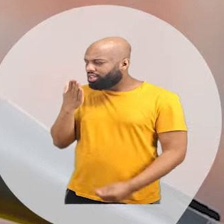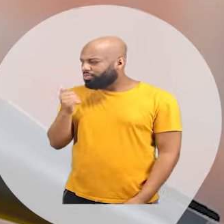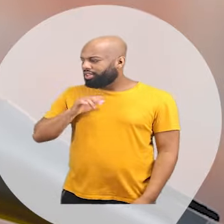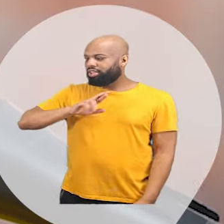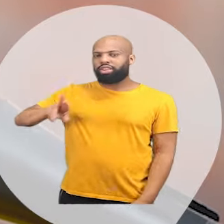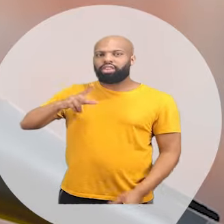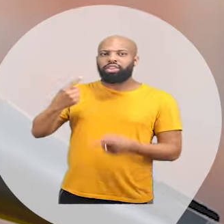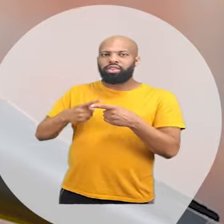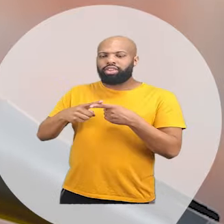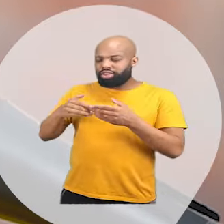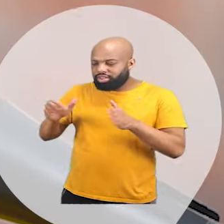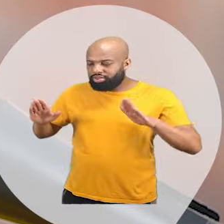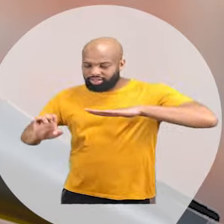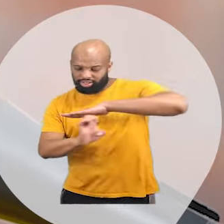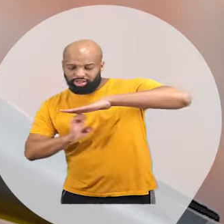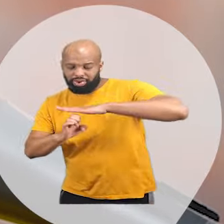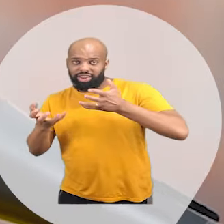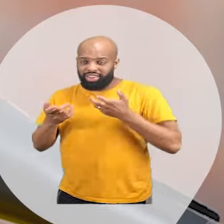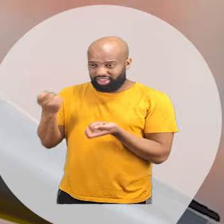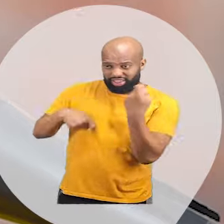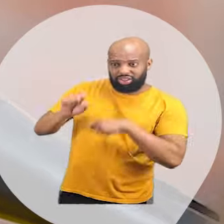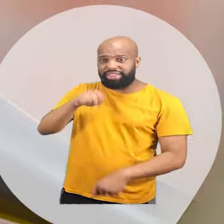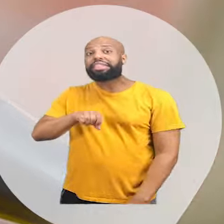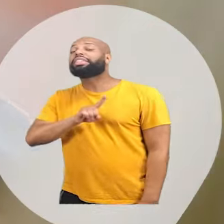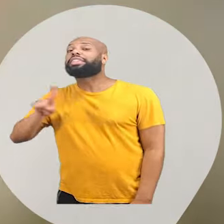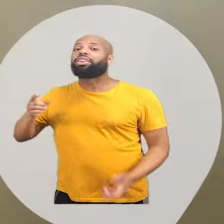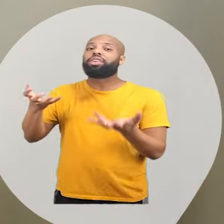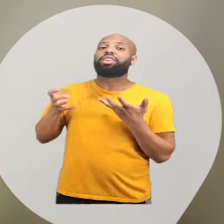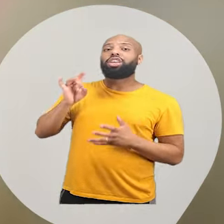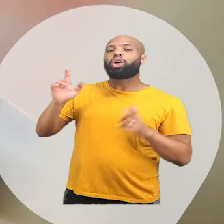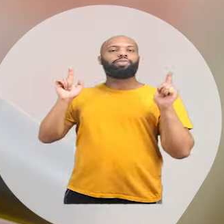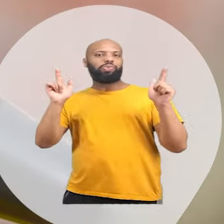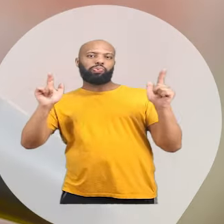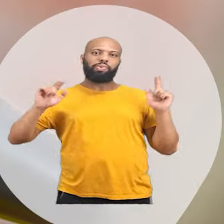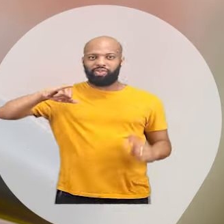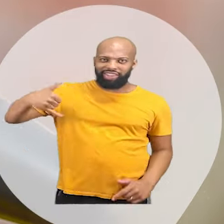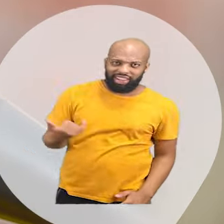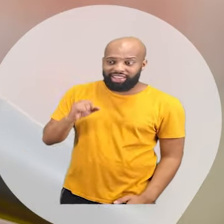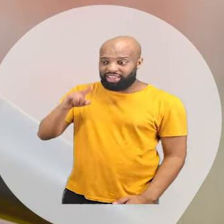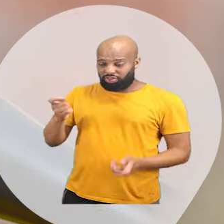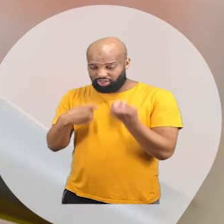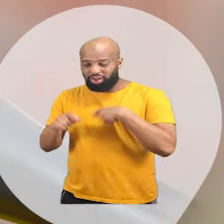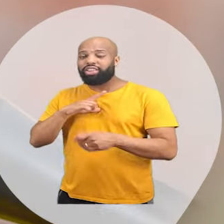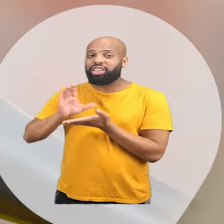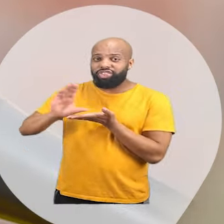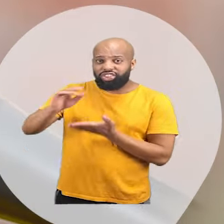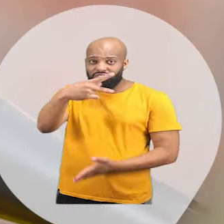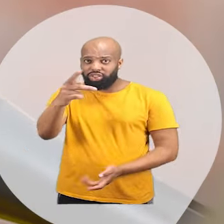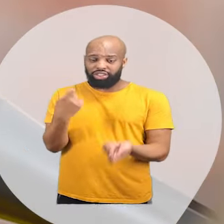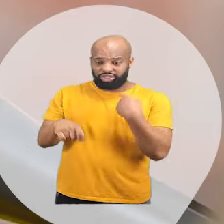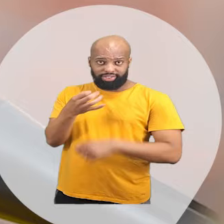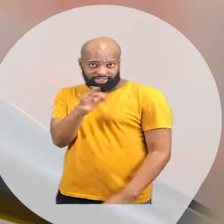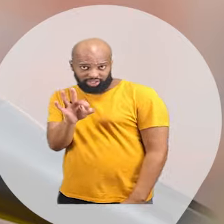comida cara você está abrindo uma empresa você quer tornar isso num negócio ou não você quer tornar isso um hobby se é um negócio você precisa investir no teu